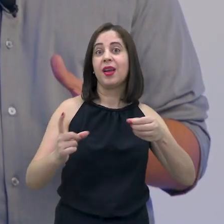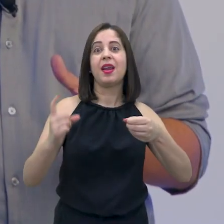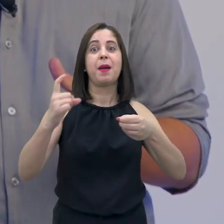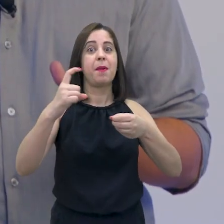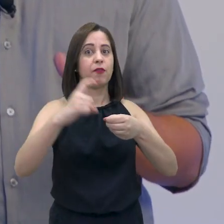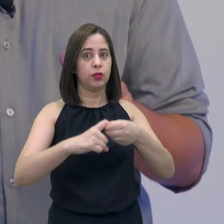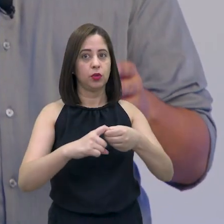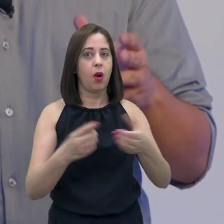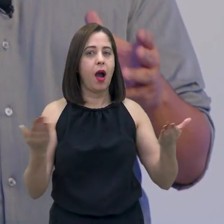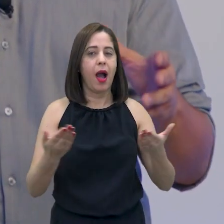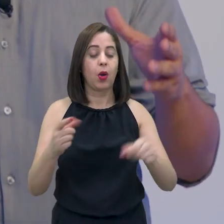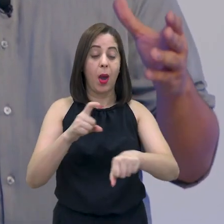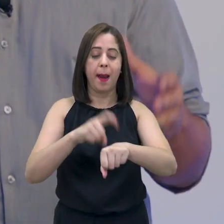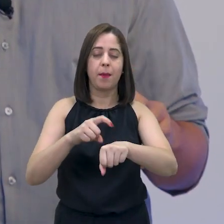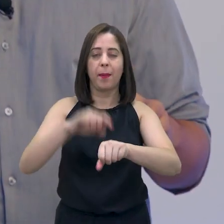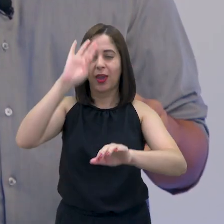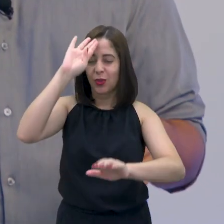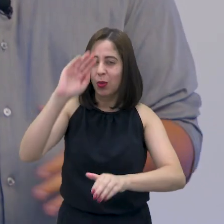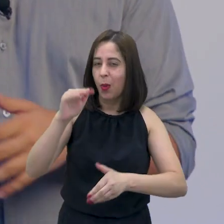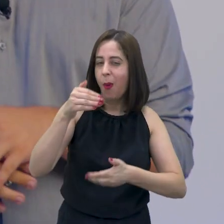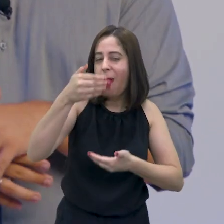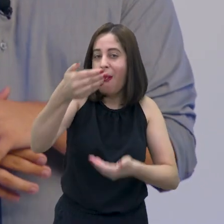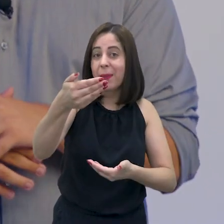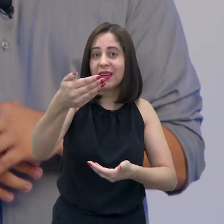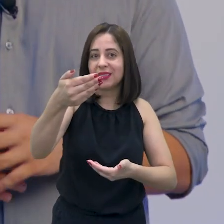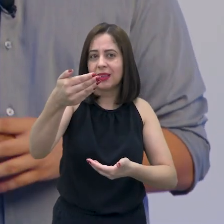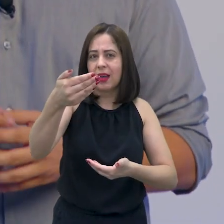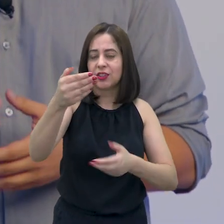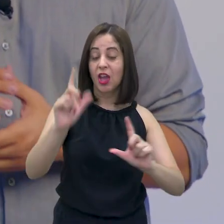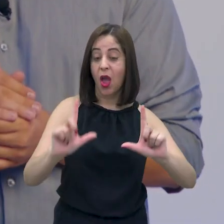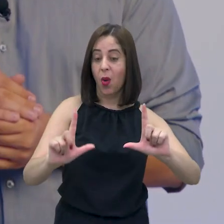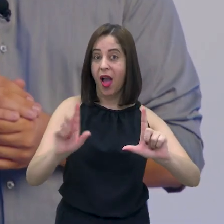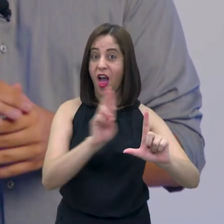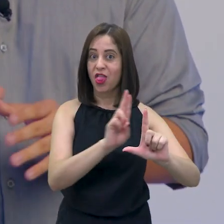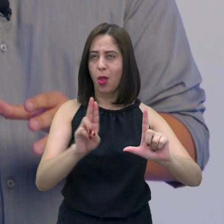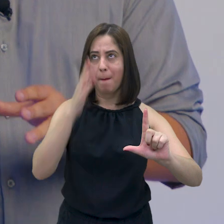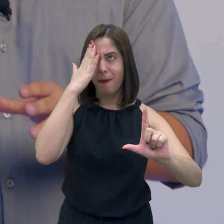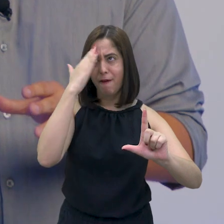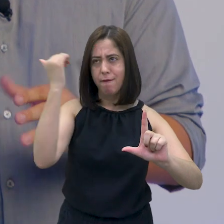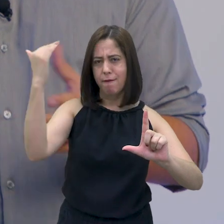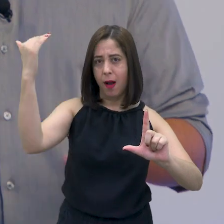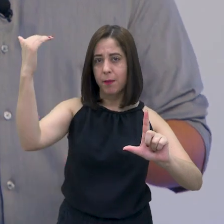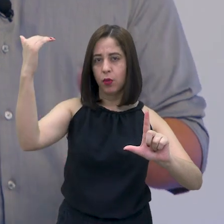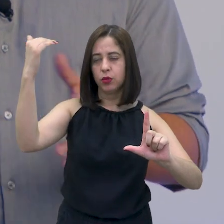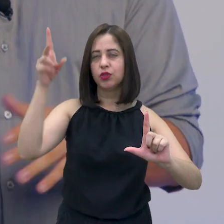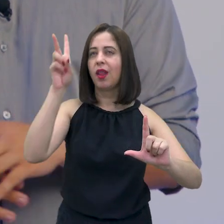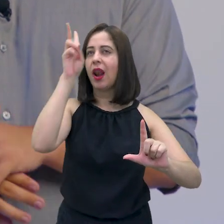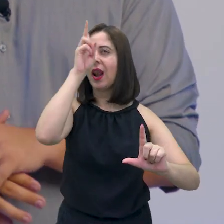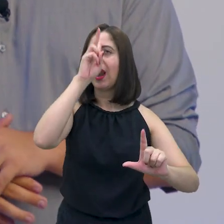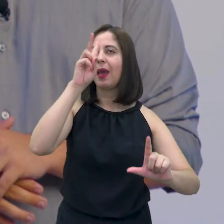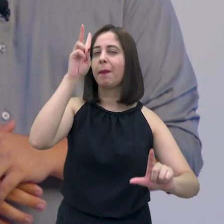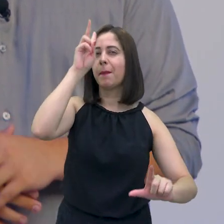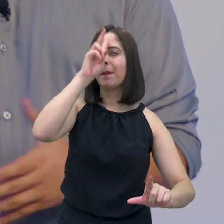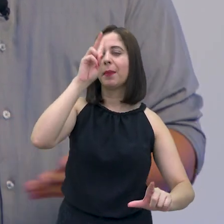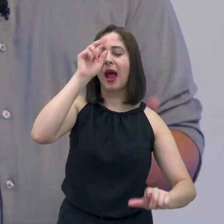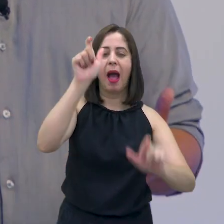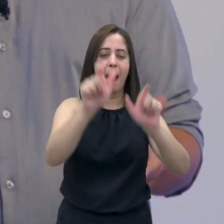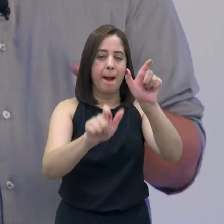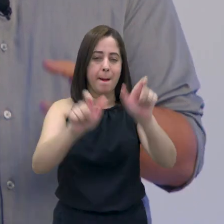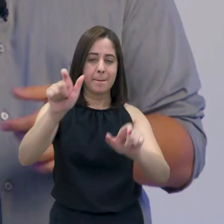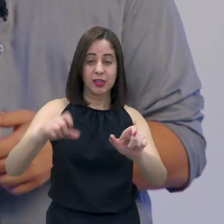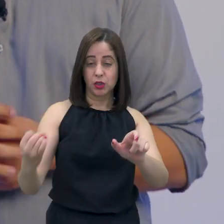Programa de volta e com homenagem. É o quadro Nomes da Cidade. Momento de relembrar histórias de